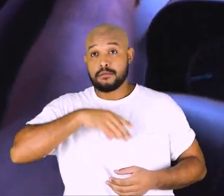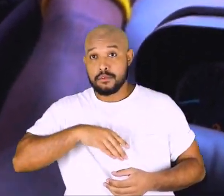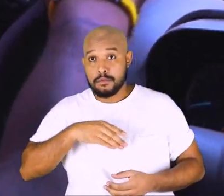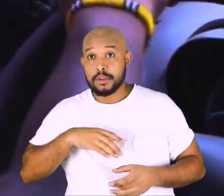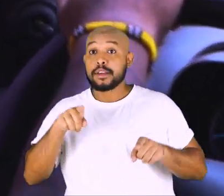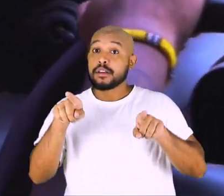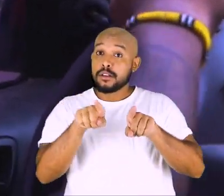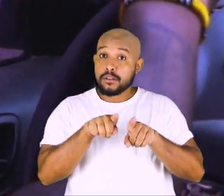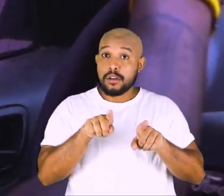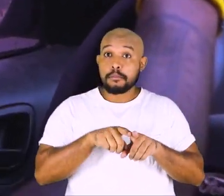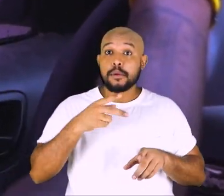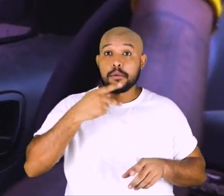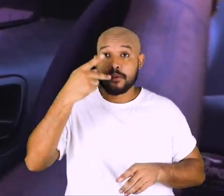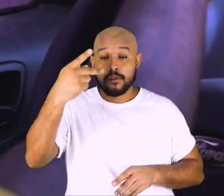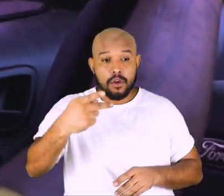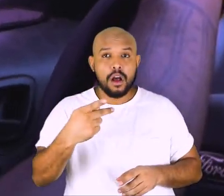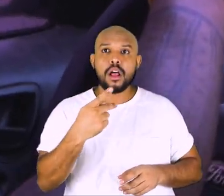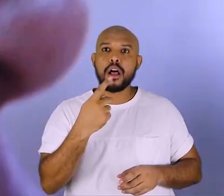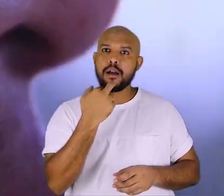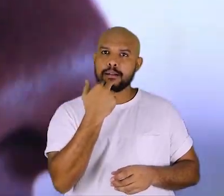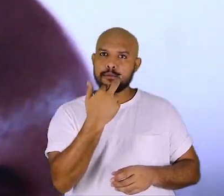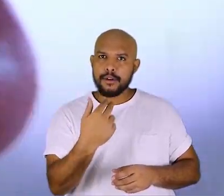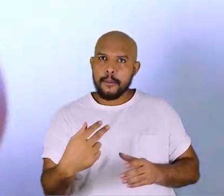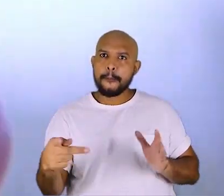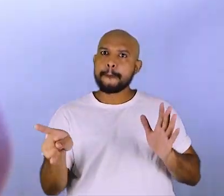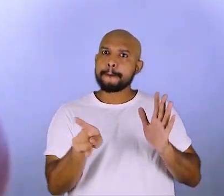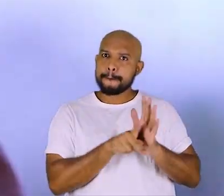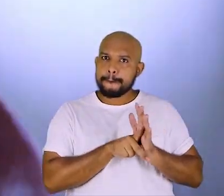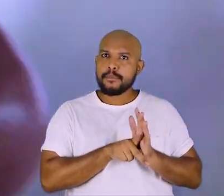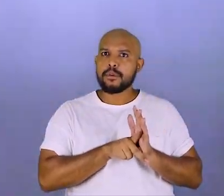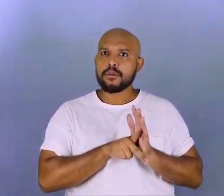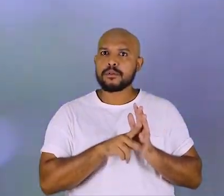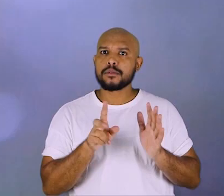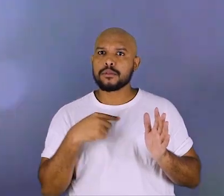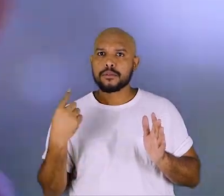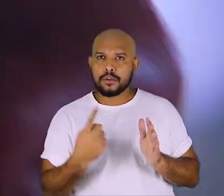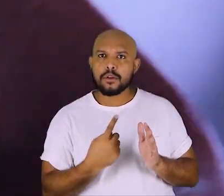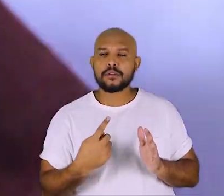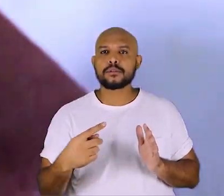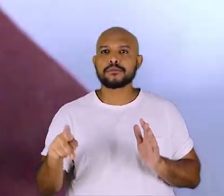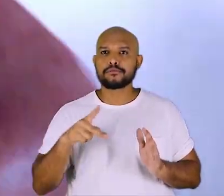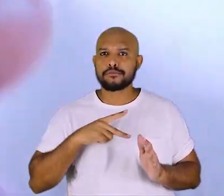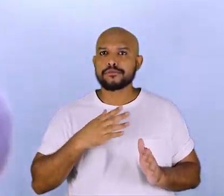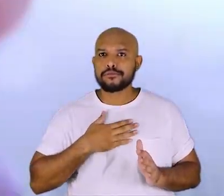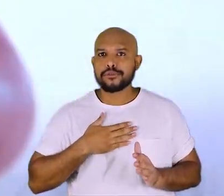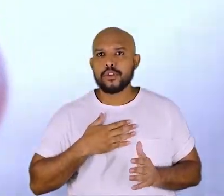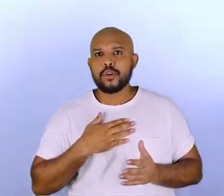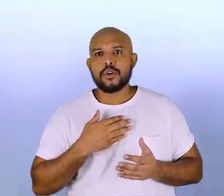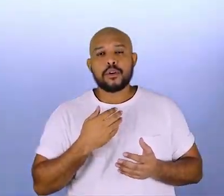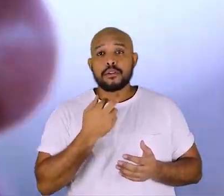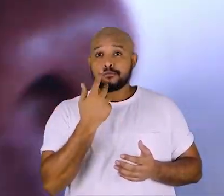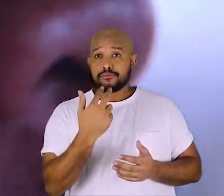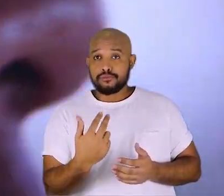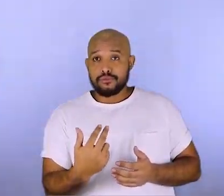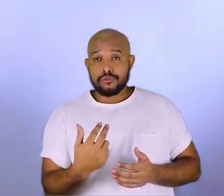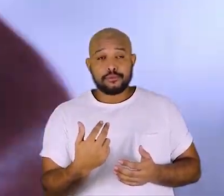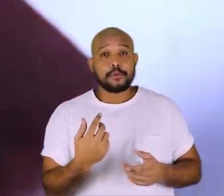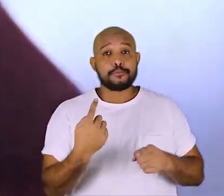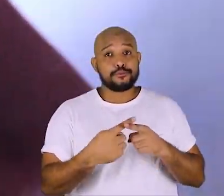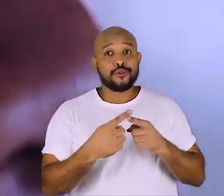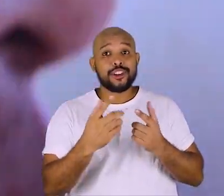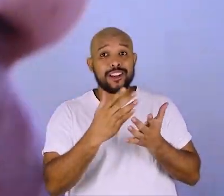Tanto falar o português, né, brasileiro, bem, enquanto a minha própria